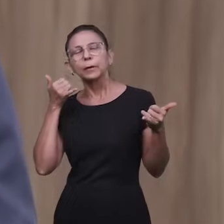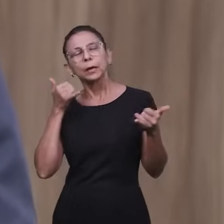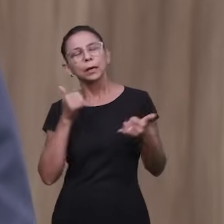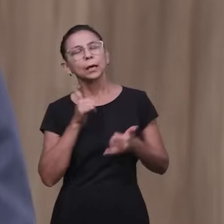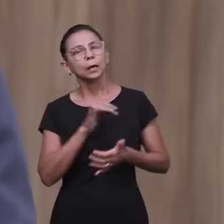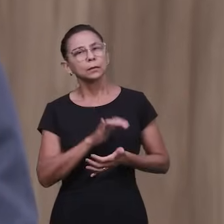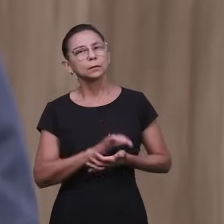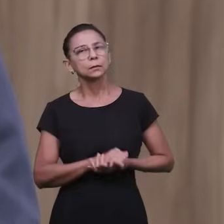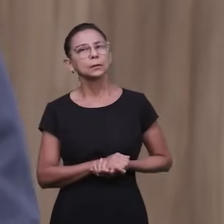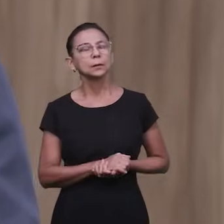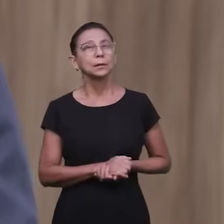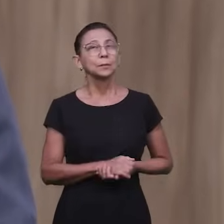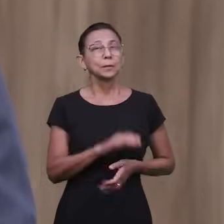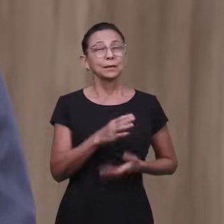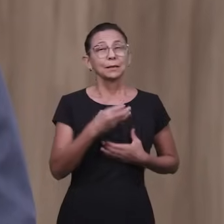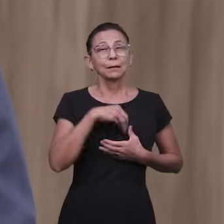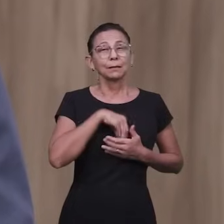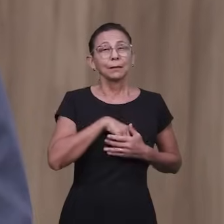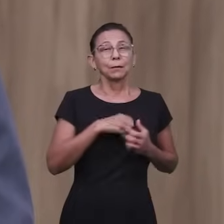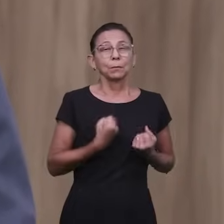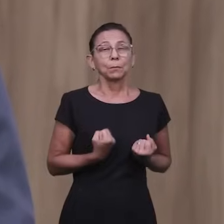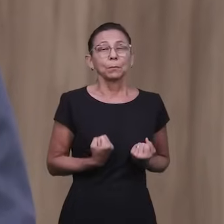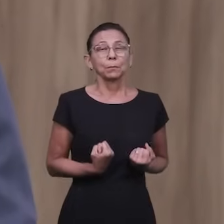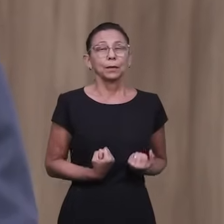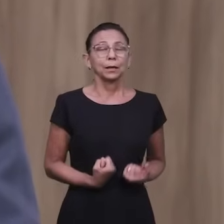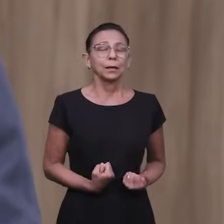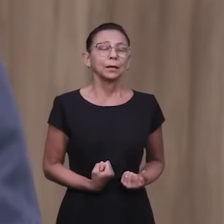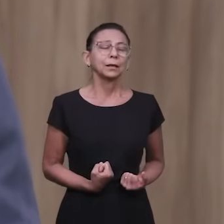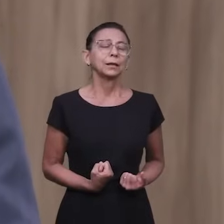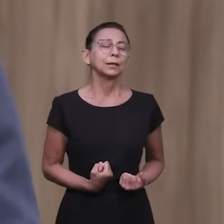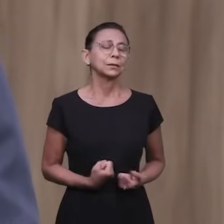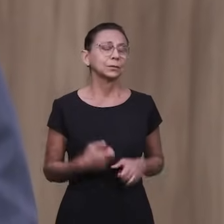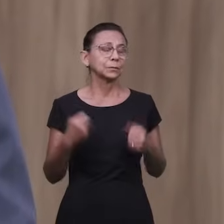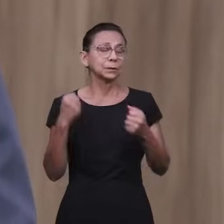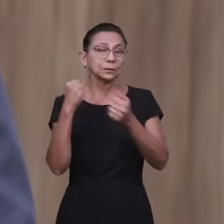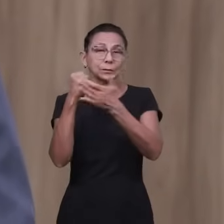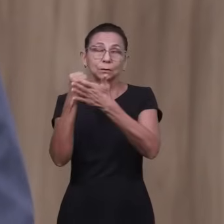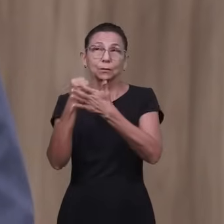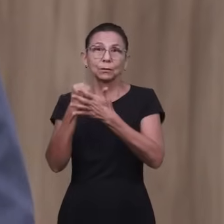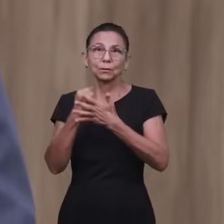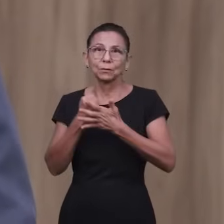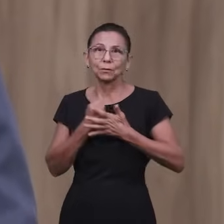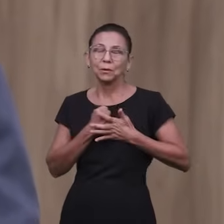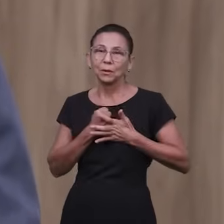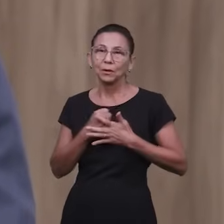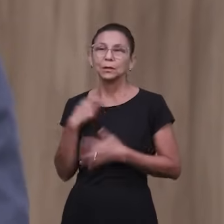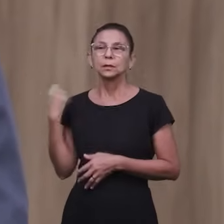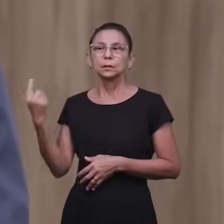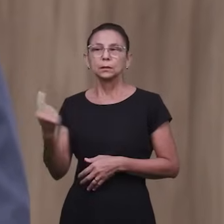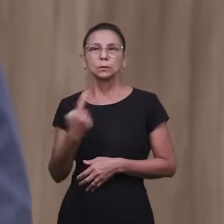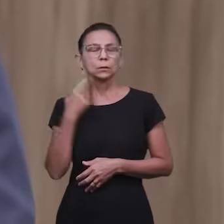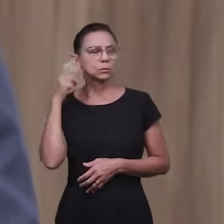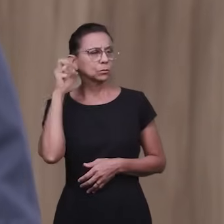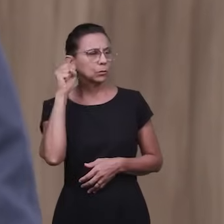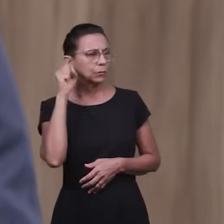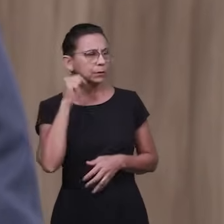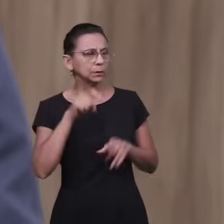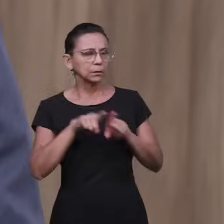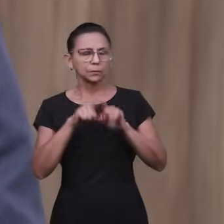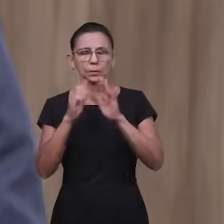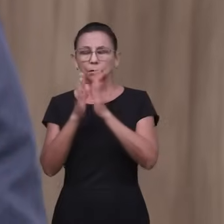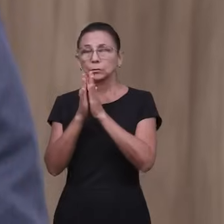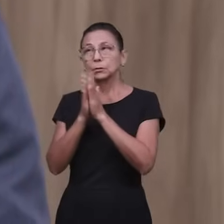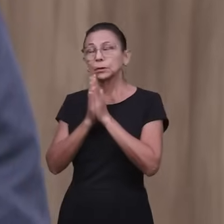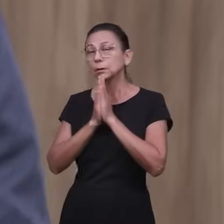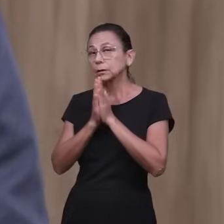daquele socorro. E nós estamos ouvindo e ao mesmo tempo orando, Senhor, mas nós precisamos entregar algo. Essa